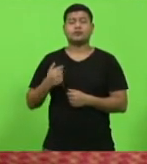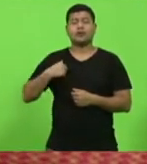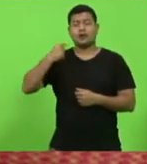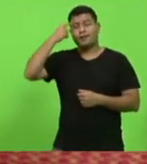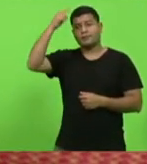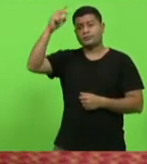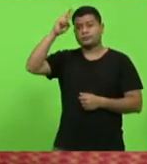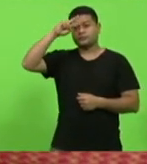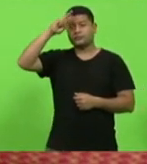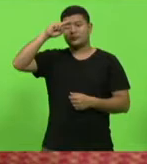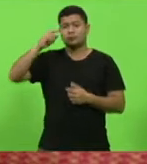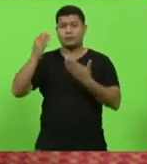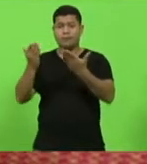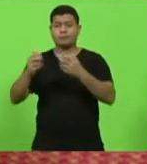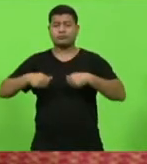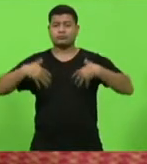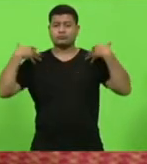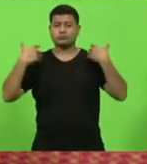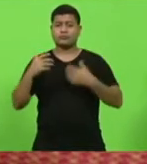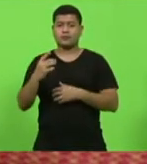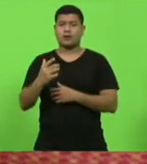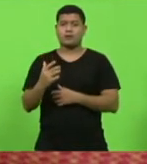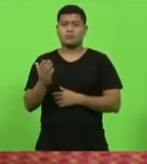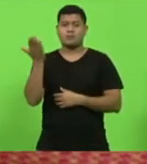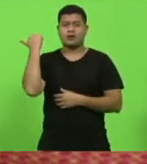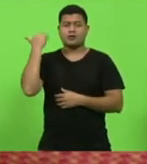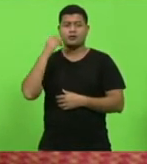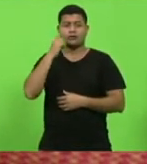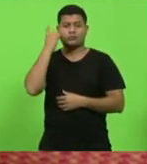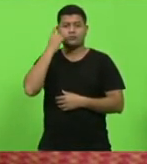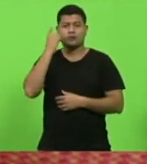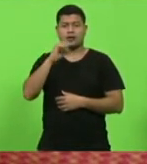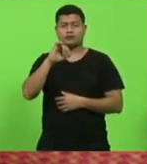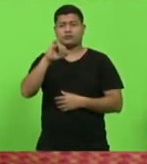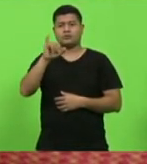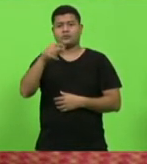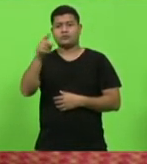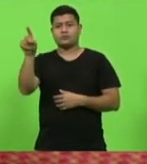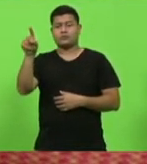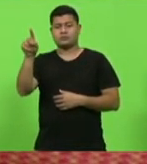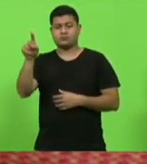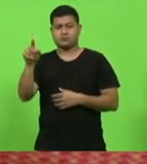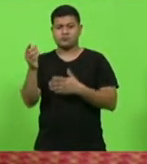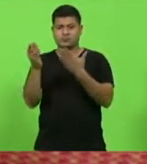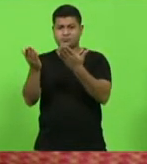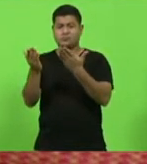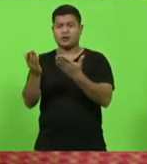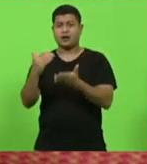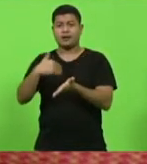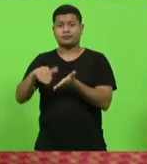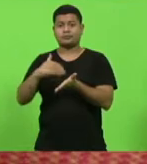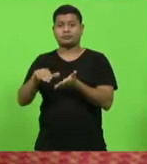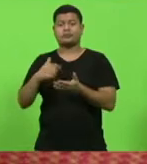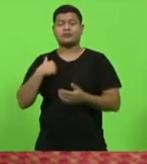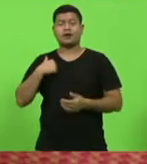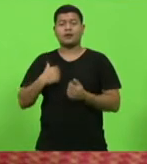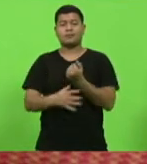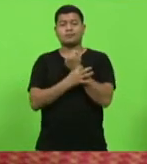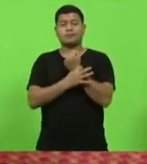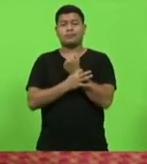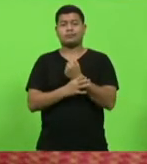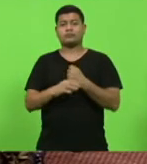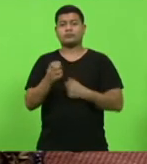render minha homenagem ao deputado bom então na época quando o secretário de segurança em